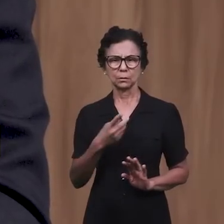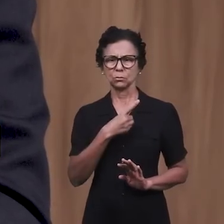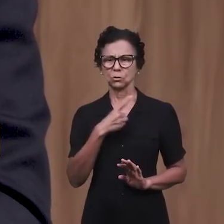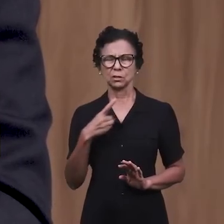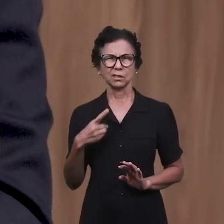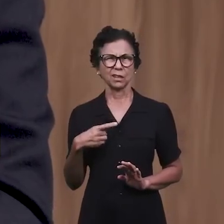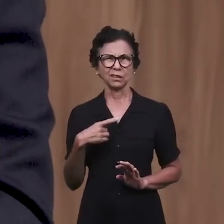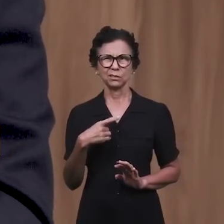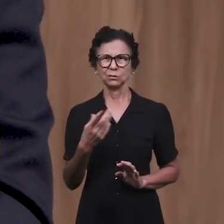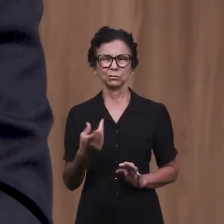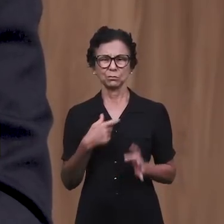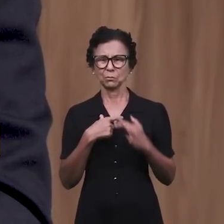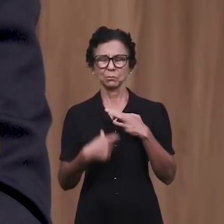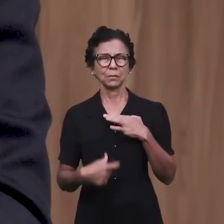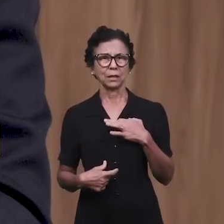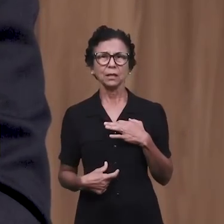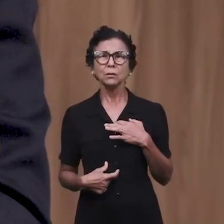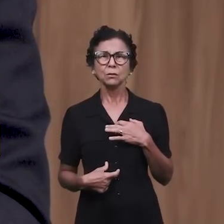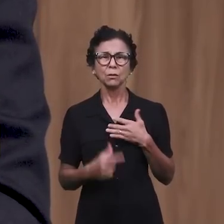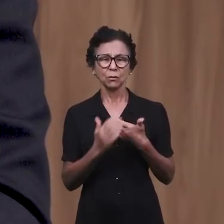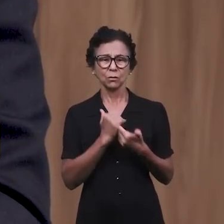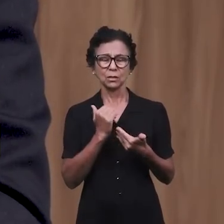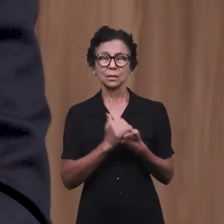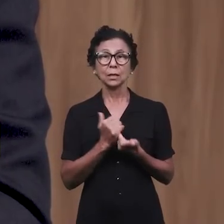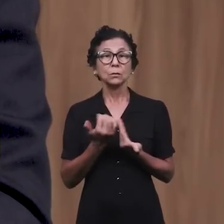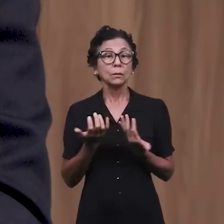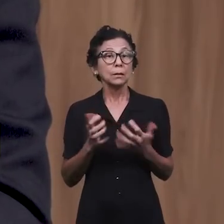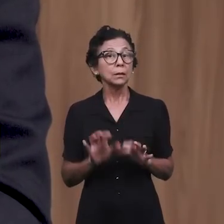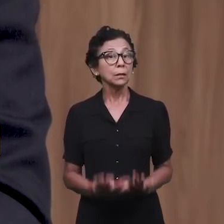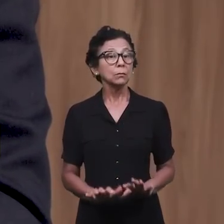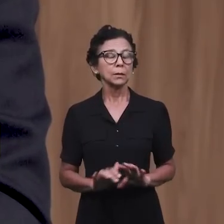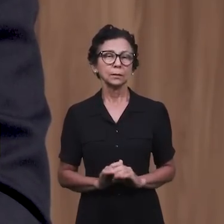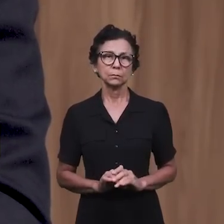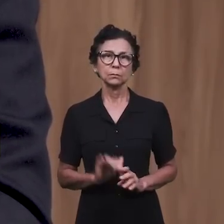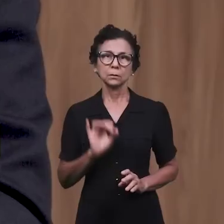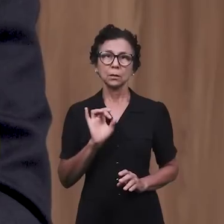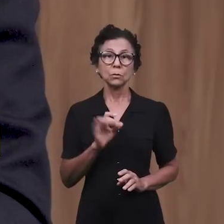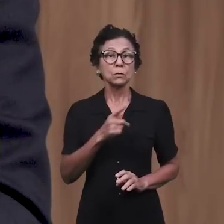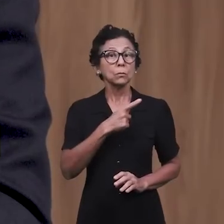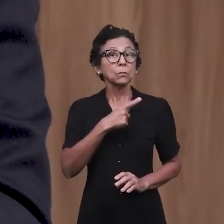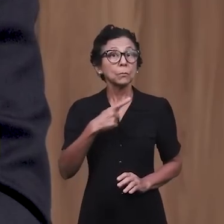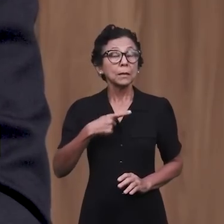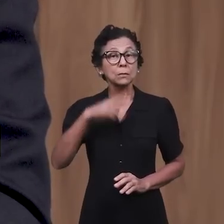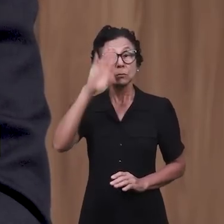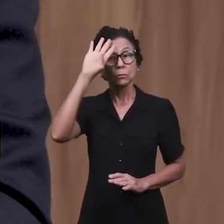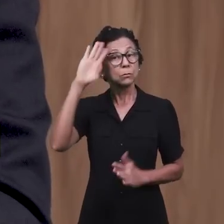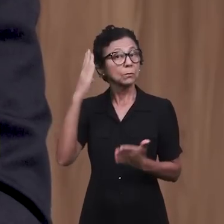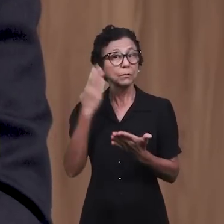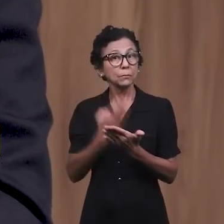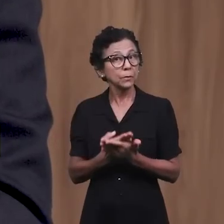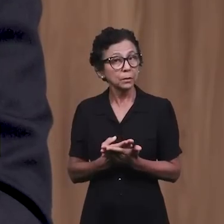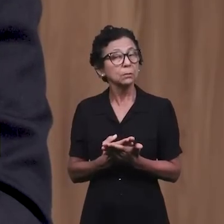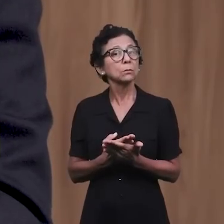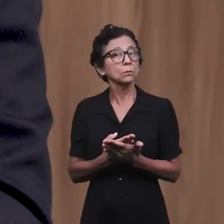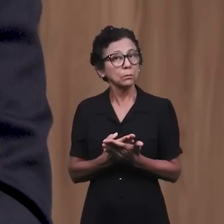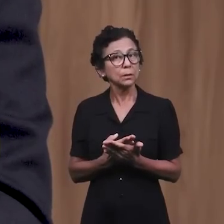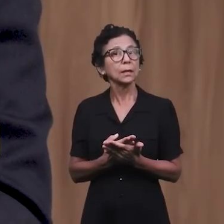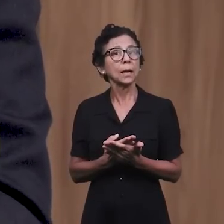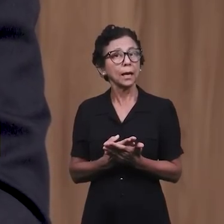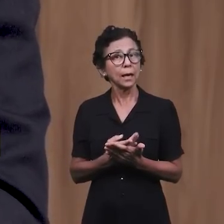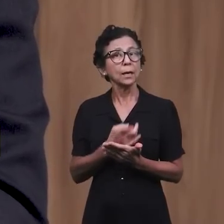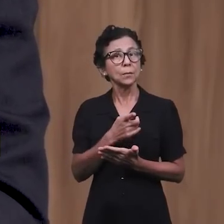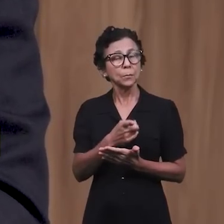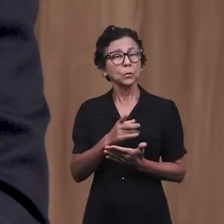ou de uma irmã, ele quer receber a orientação do pastor, porque a pessoa tem confiança de que o pastor é um pastor